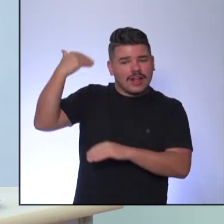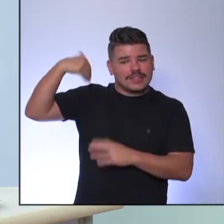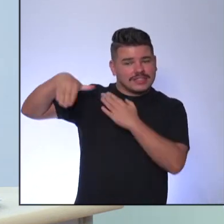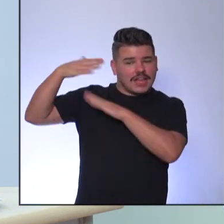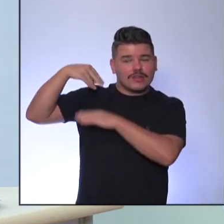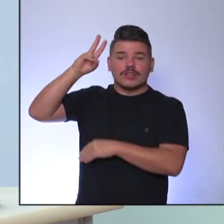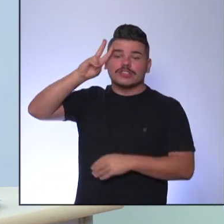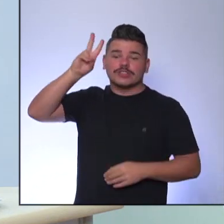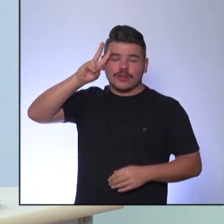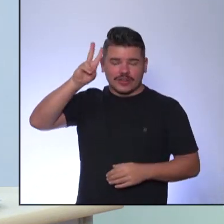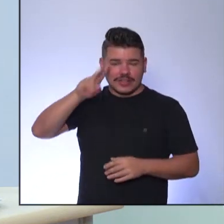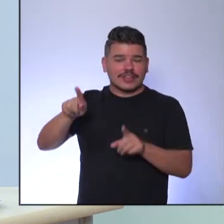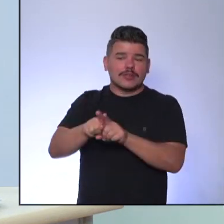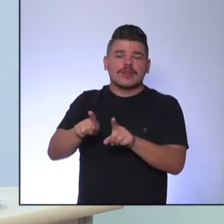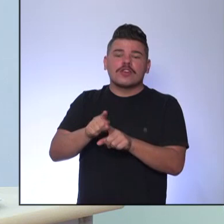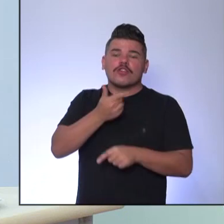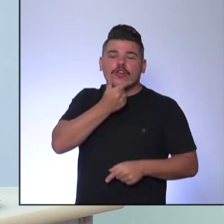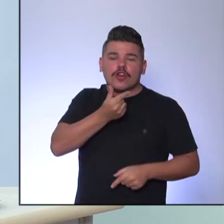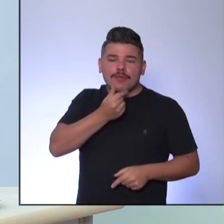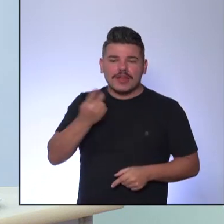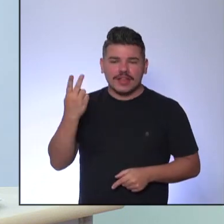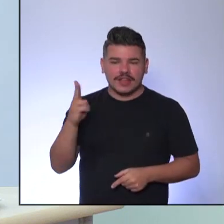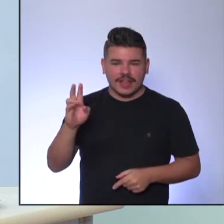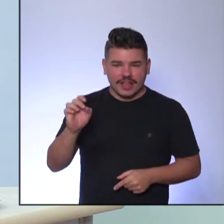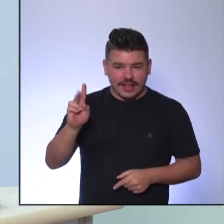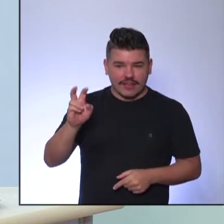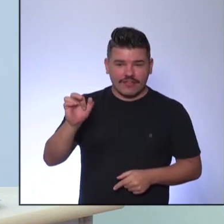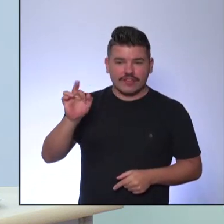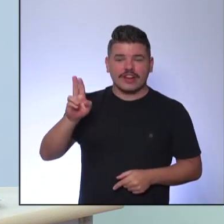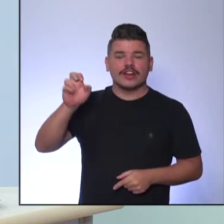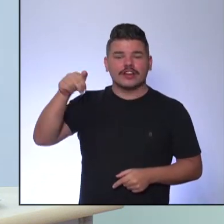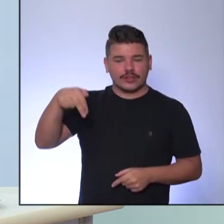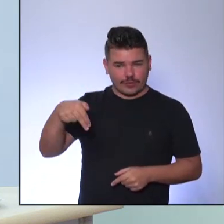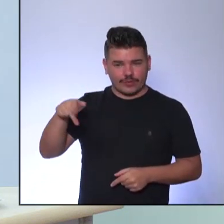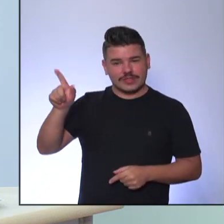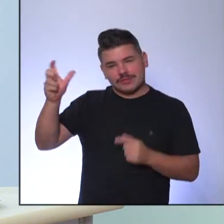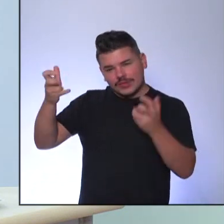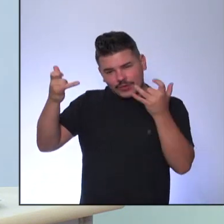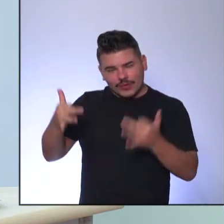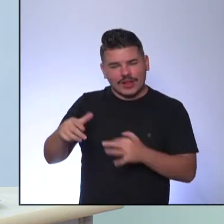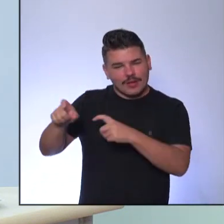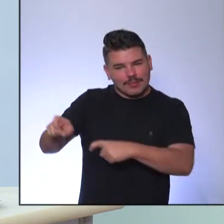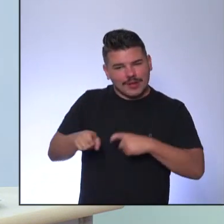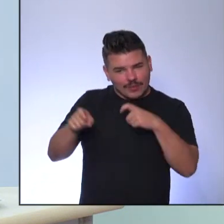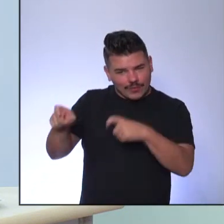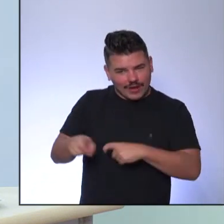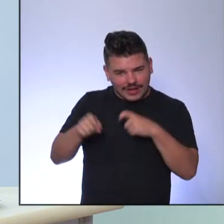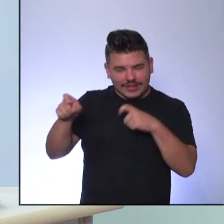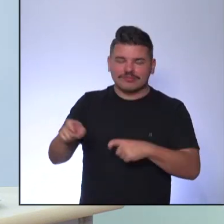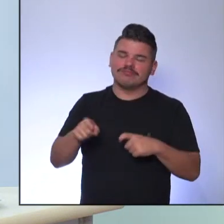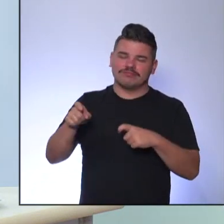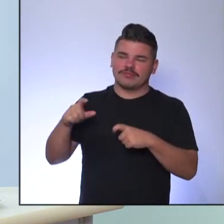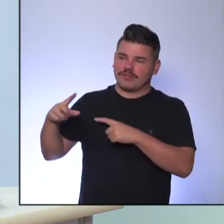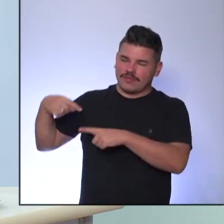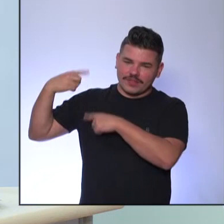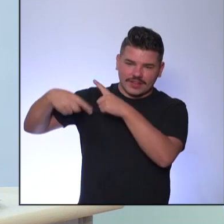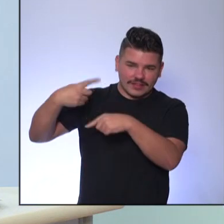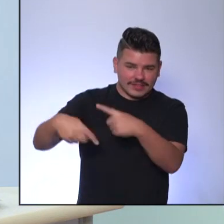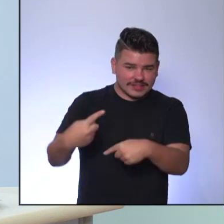Everton falou que a pecuária, né? Que acho que decorre dessa época. Então, essas são